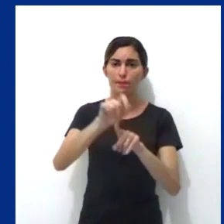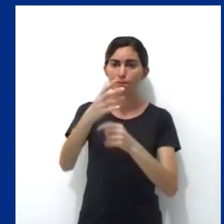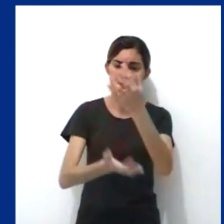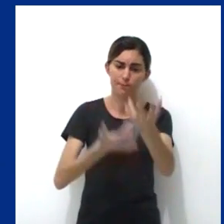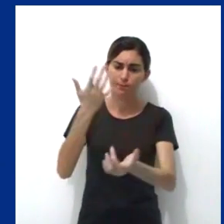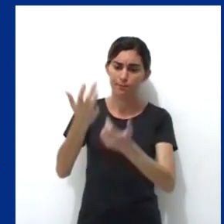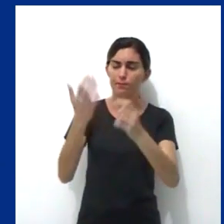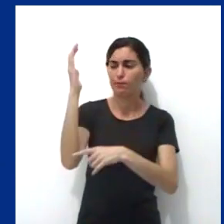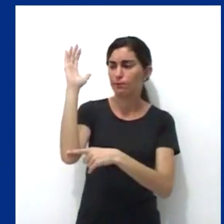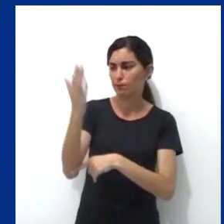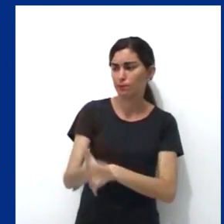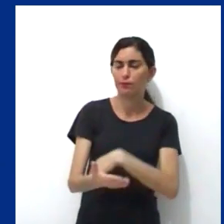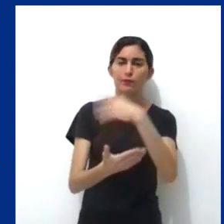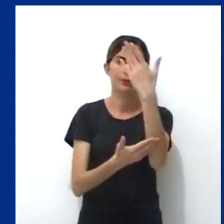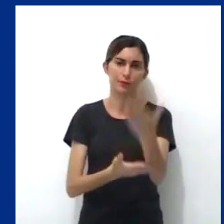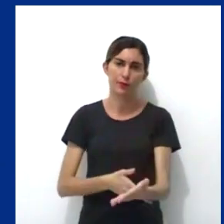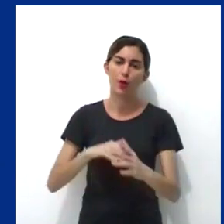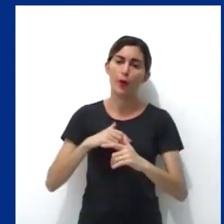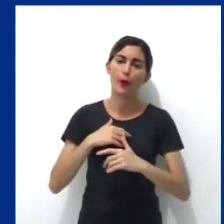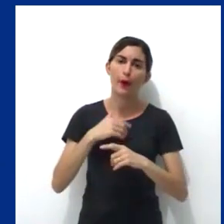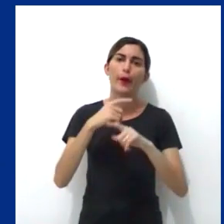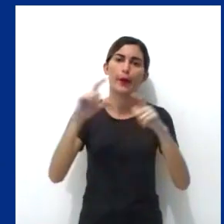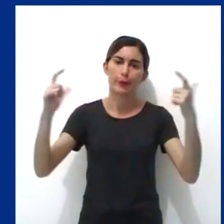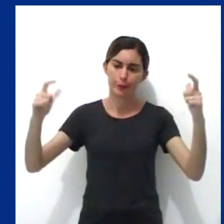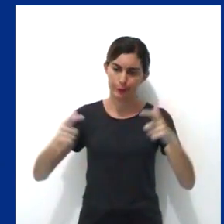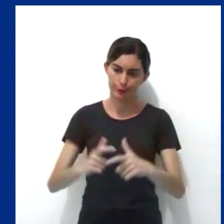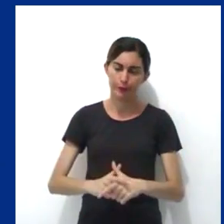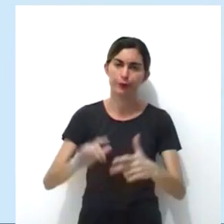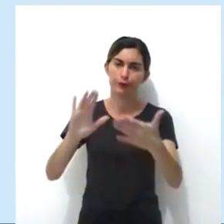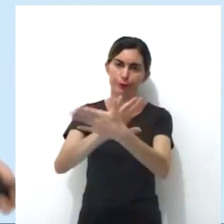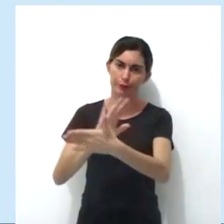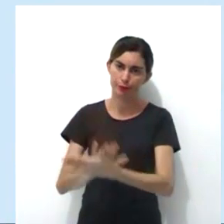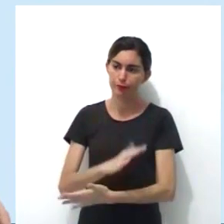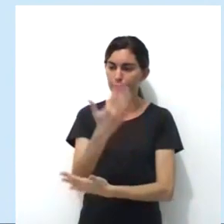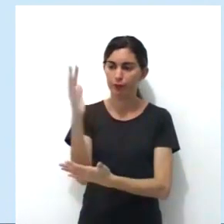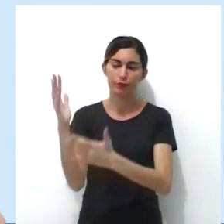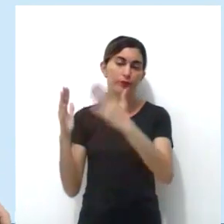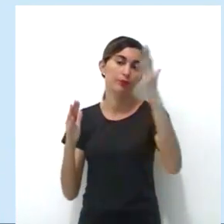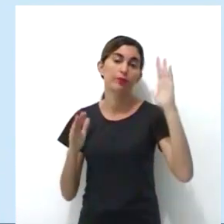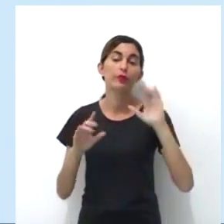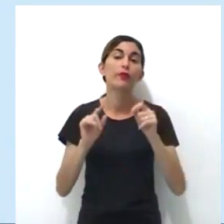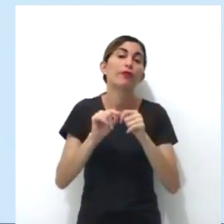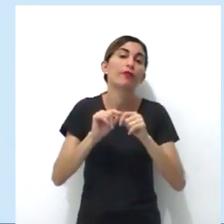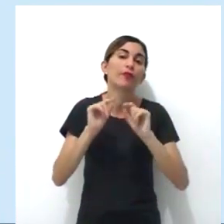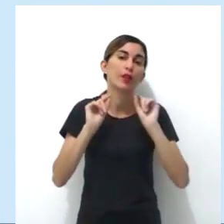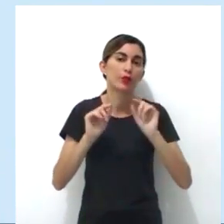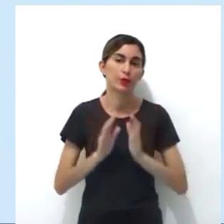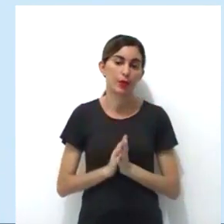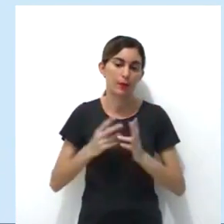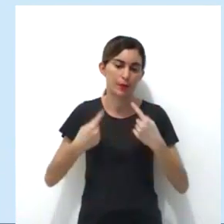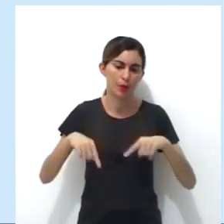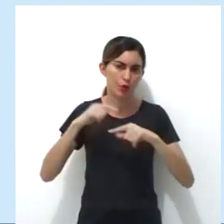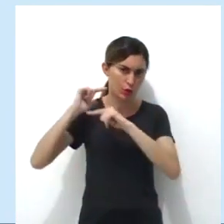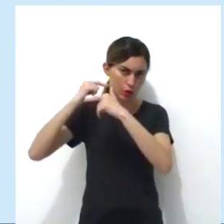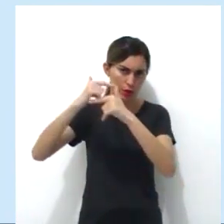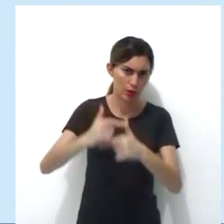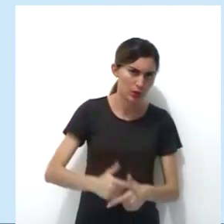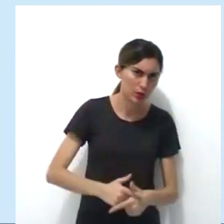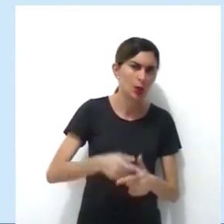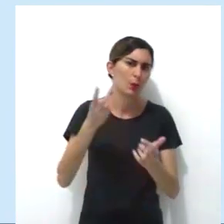da vegetação para fazer as tradicionais fogueiras de São João é uma preocupação para os órgãos